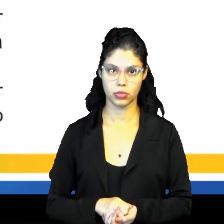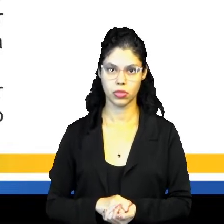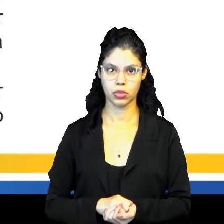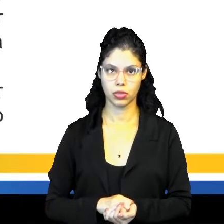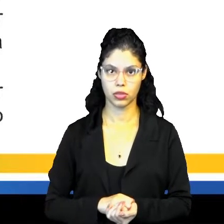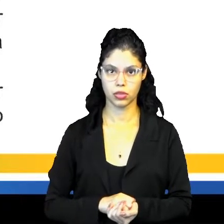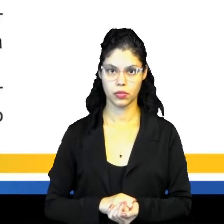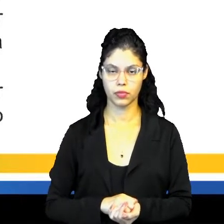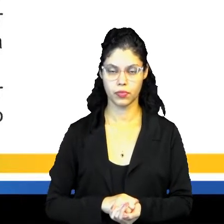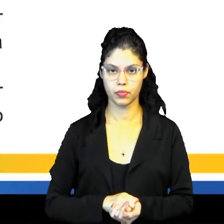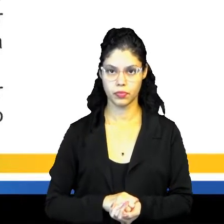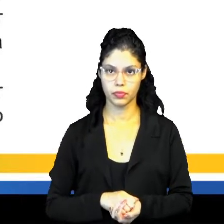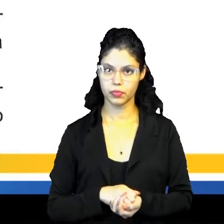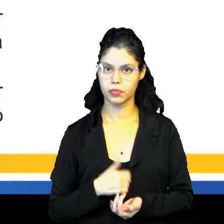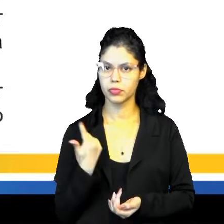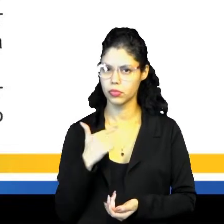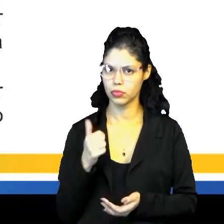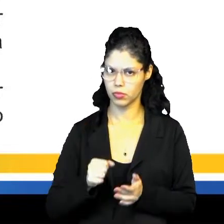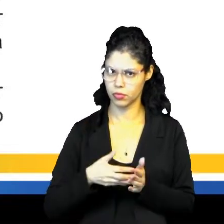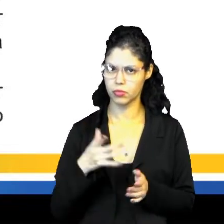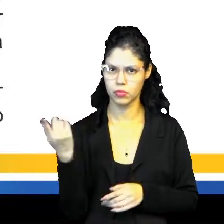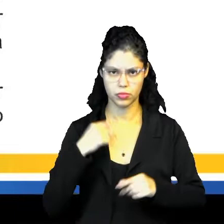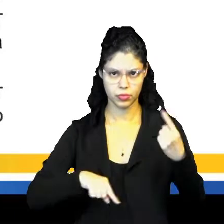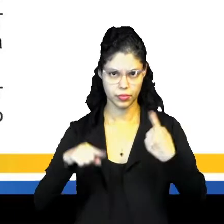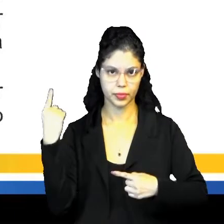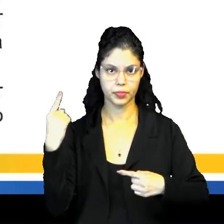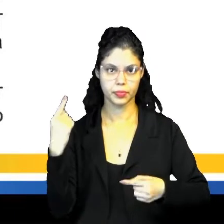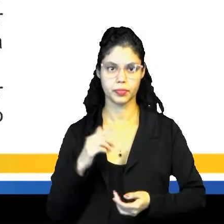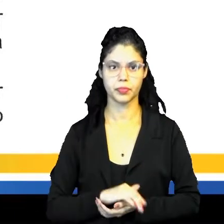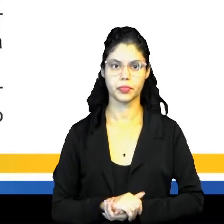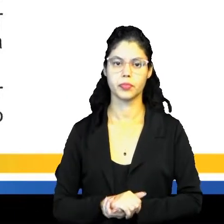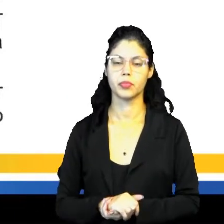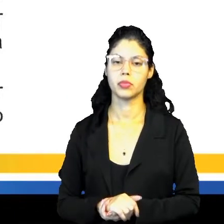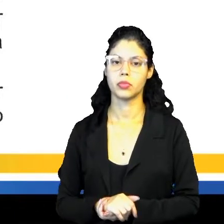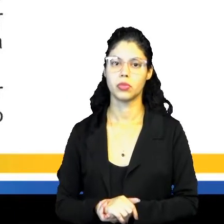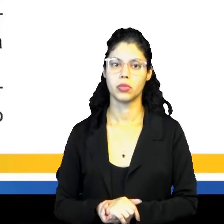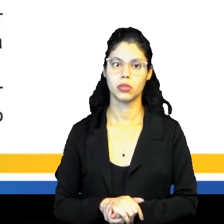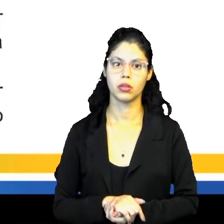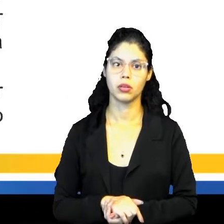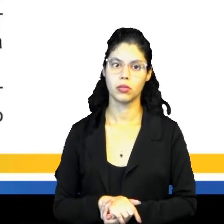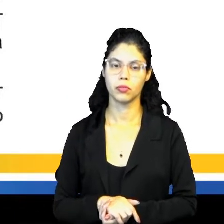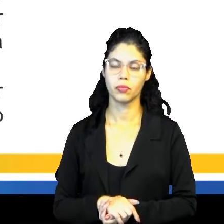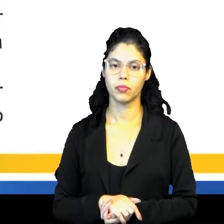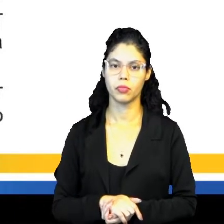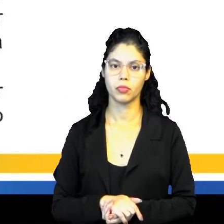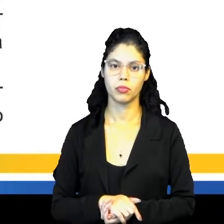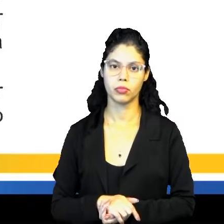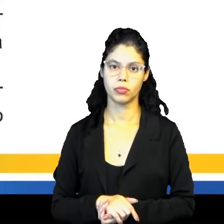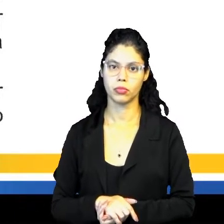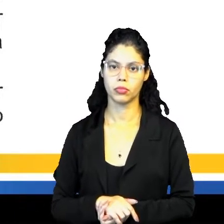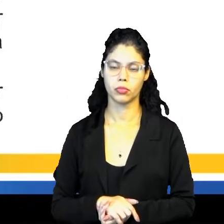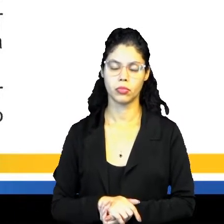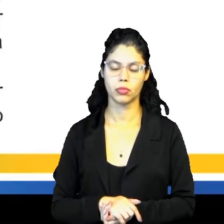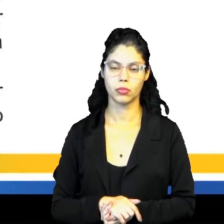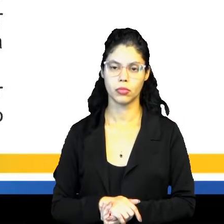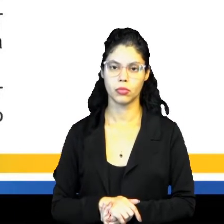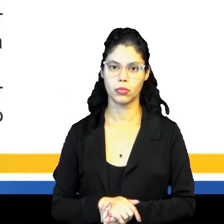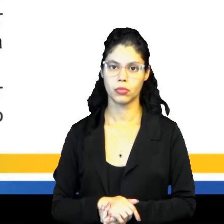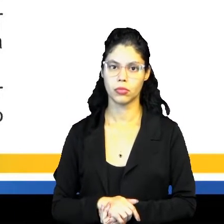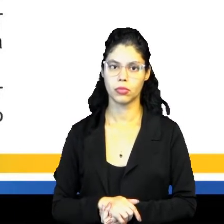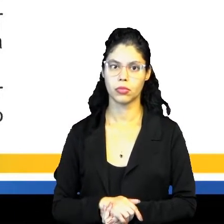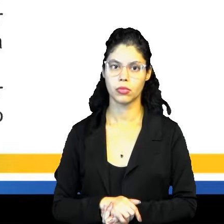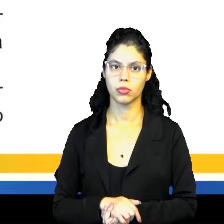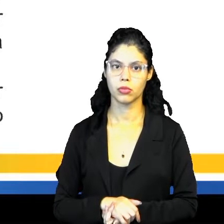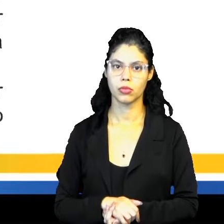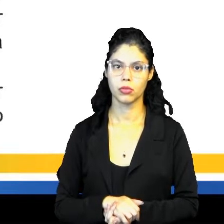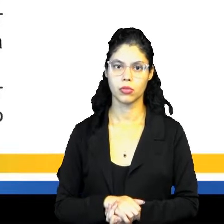muito êxito, ou seja, não obteve muito sucesso. Aunque nos olvidemos que Shakira contava naquele entonces com apenas 15 anos